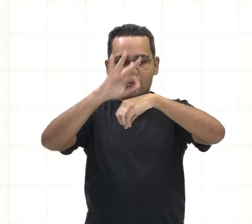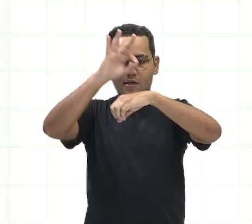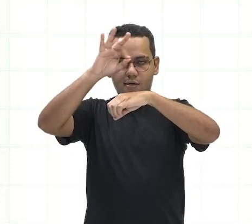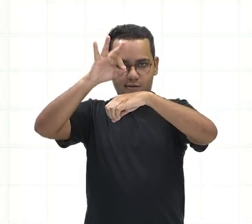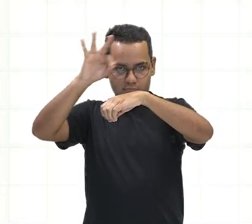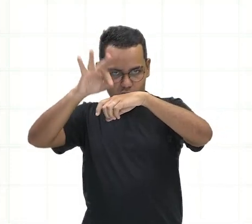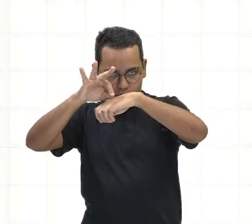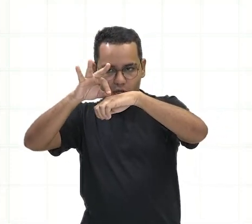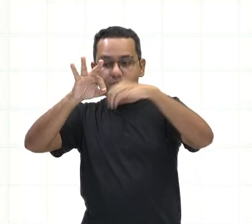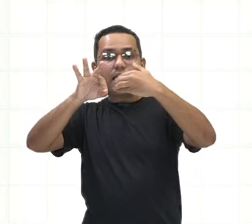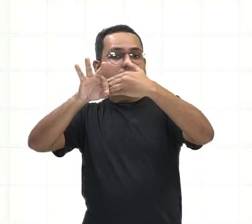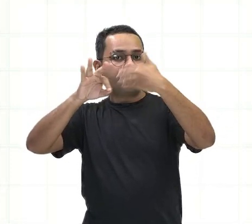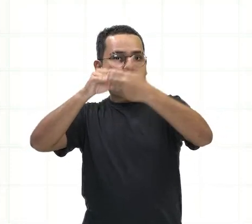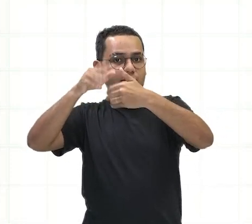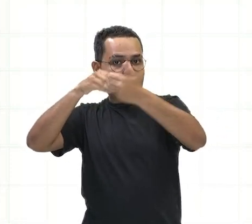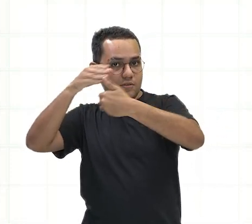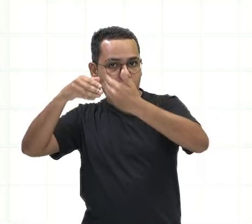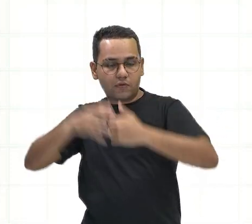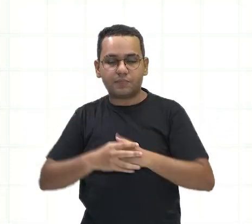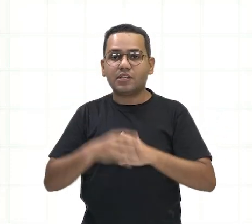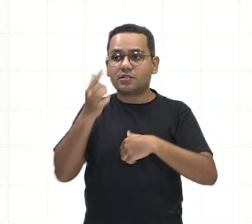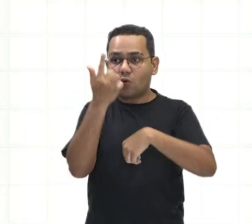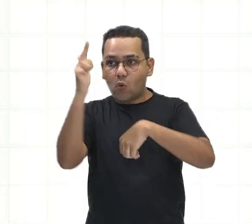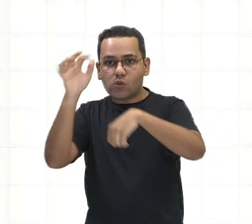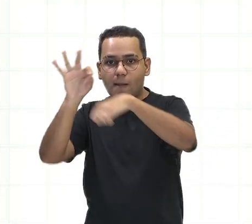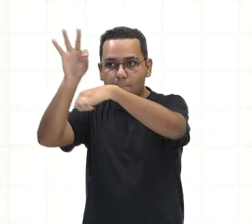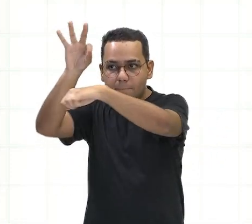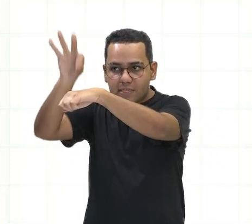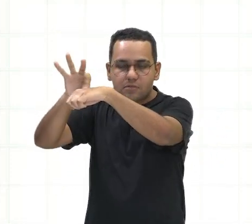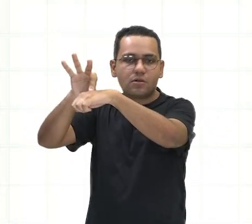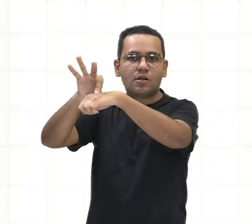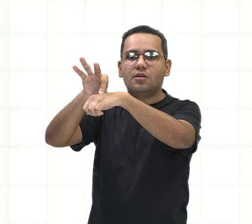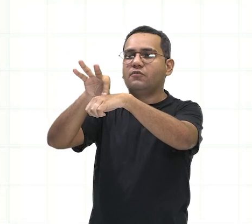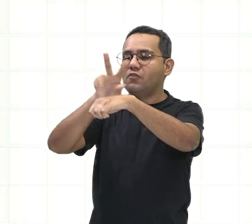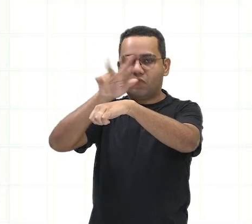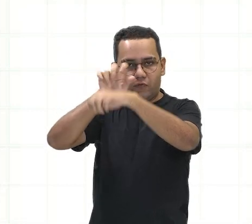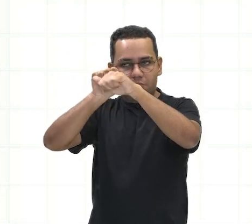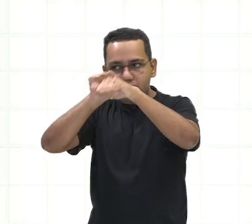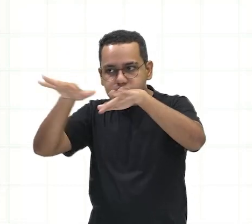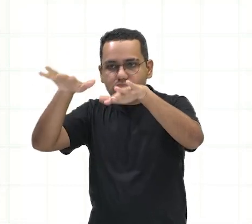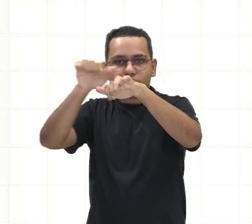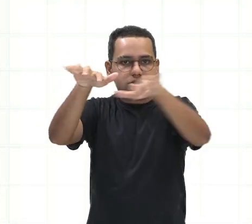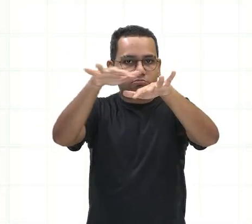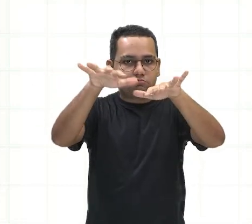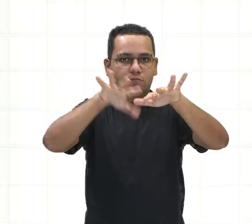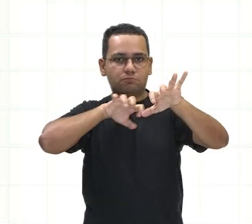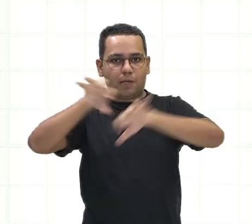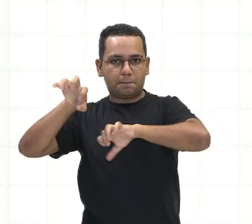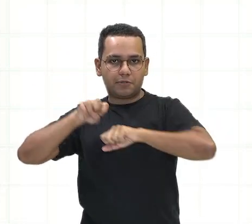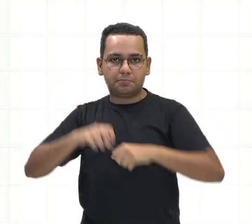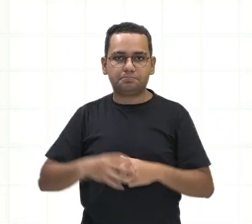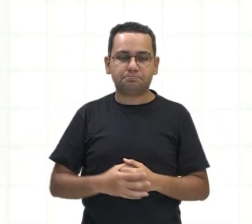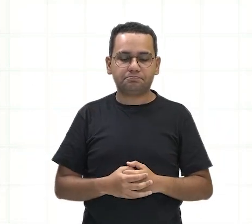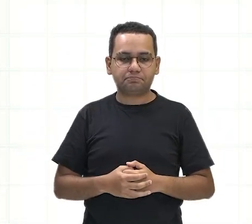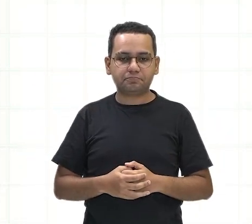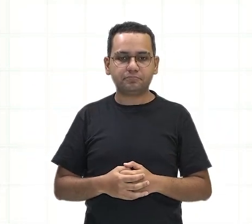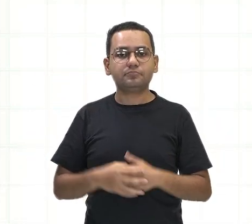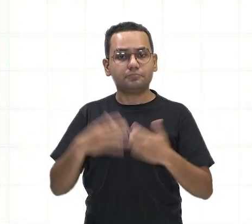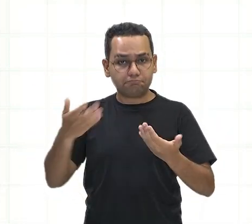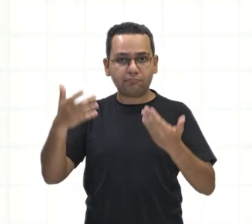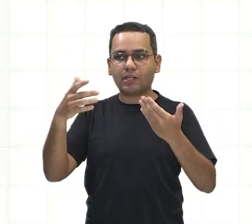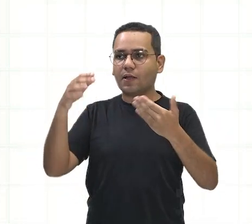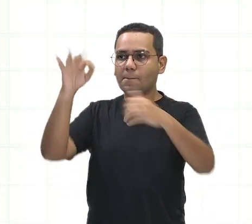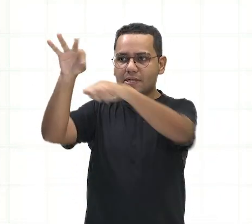mosquito, certo? E aí depois que ele for picar uma outra pessoa, ele vai passar esse protozoário para aquela outra pessoa. E aí